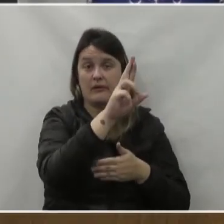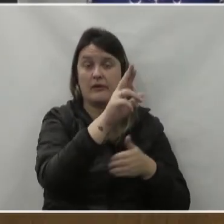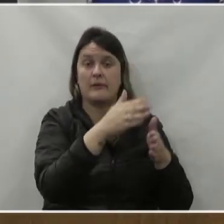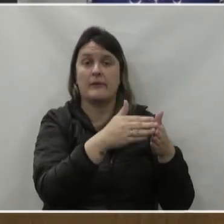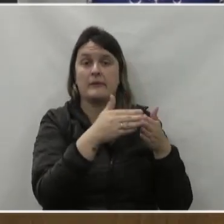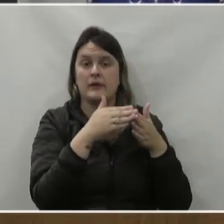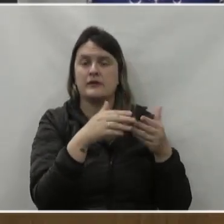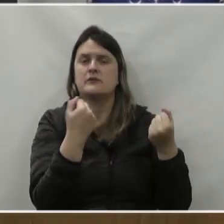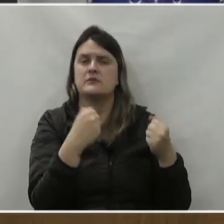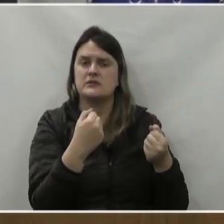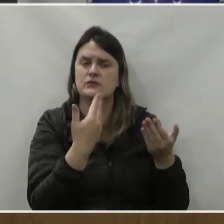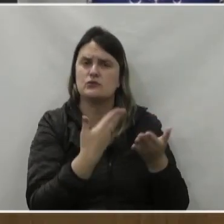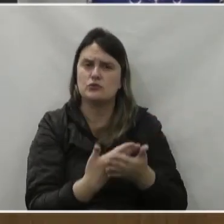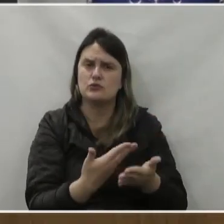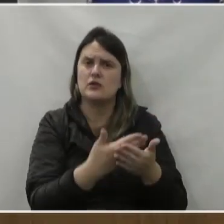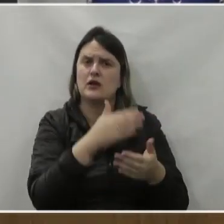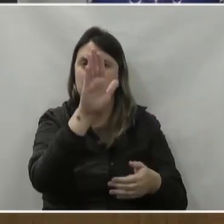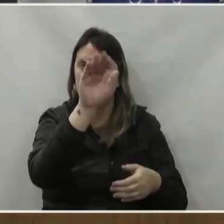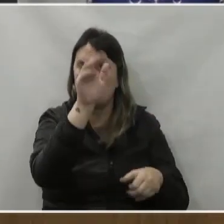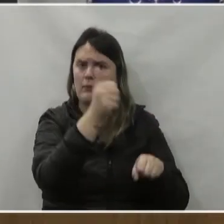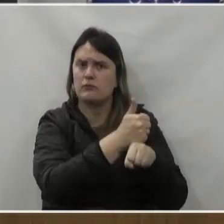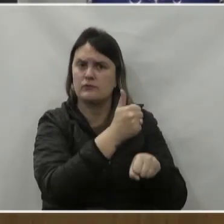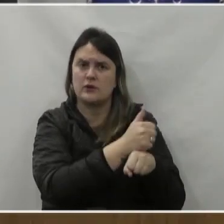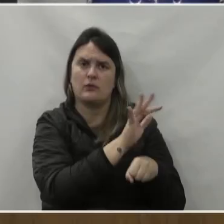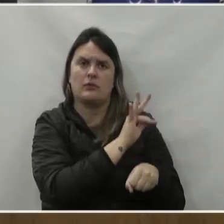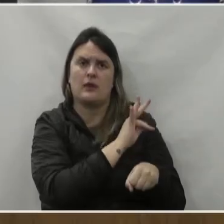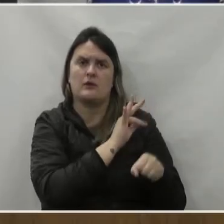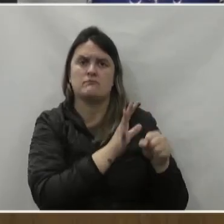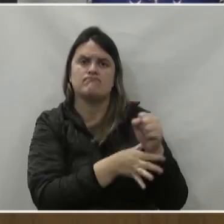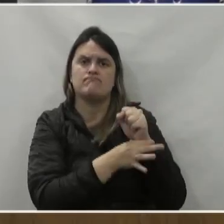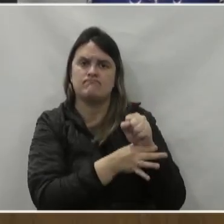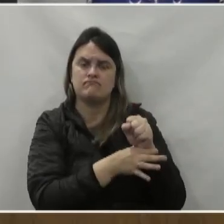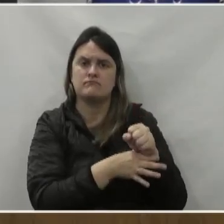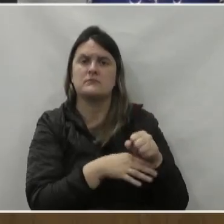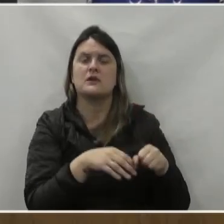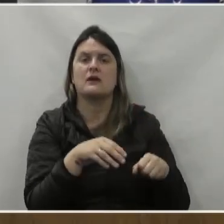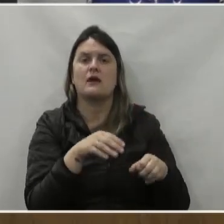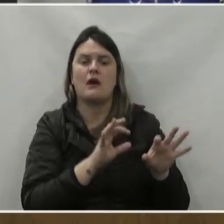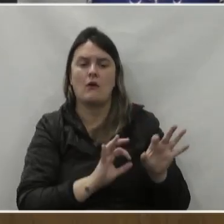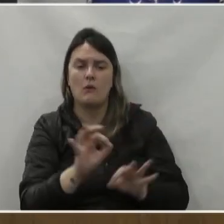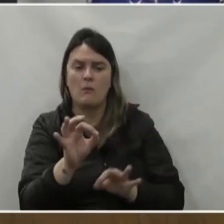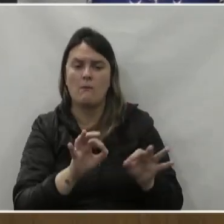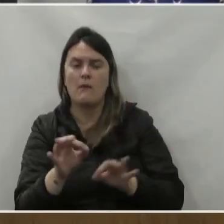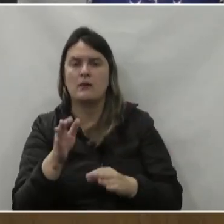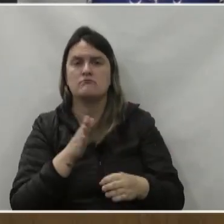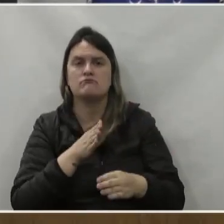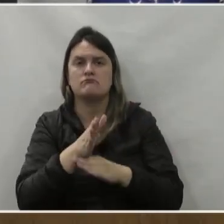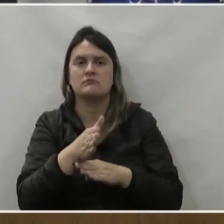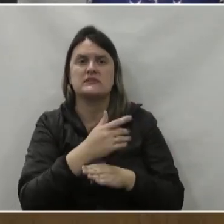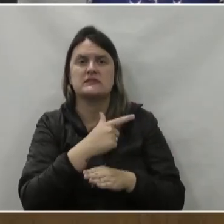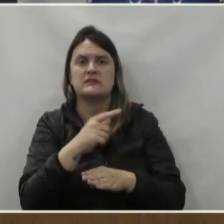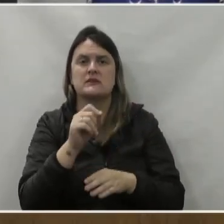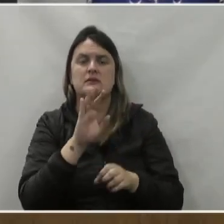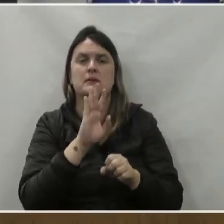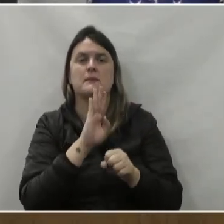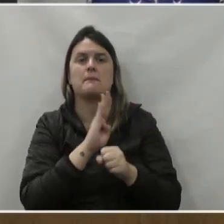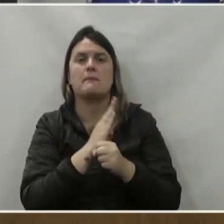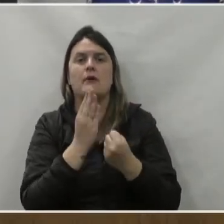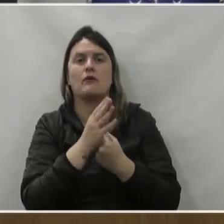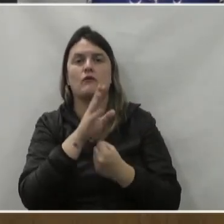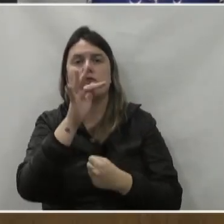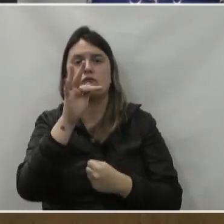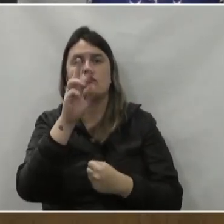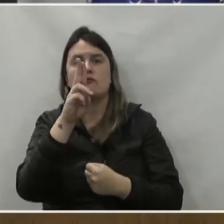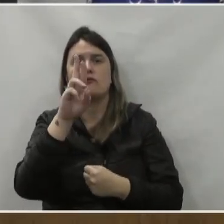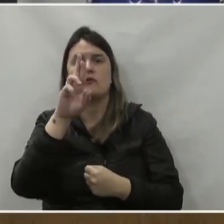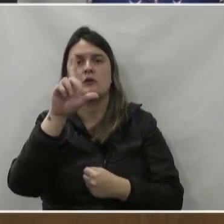solicitando que realize estudos técnicos e de segurança viária para melhorias na entrada e saída dos bairros Furlan e